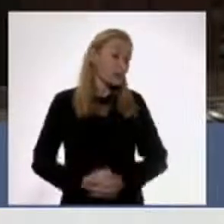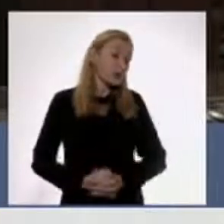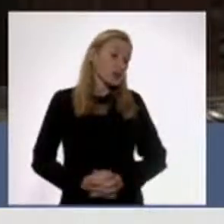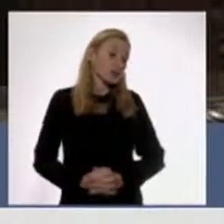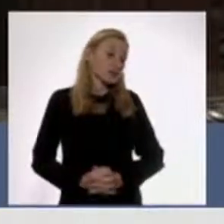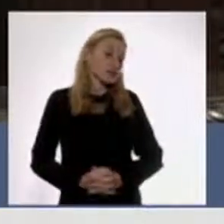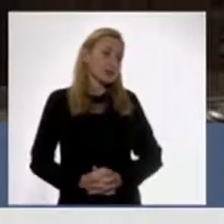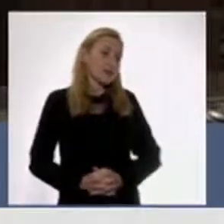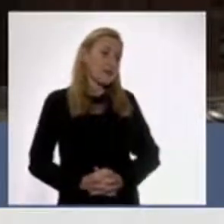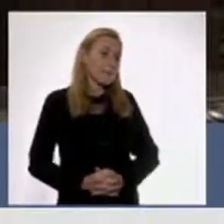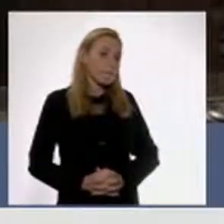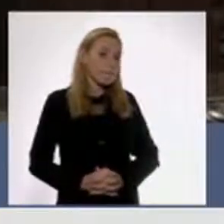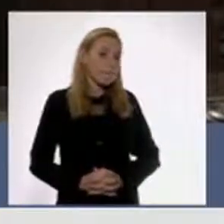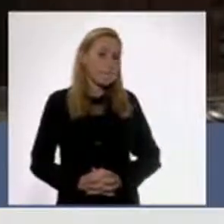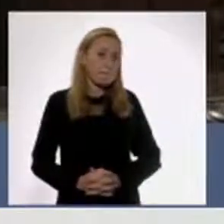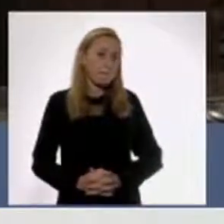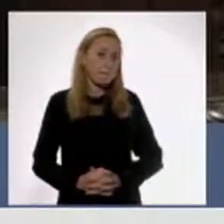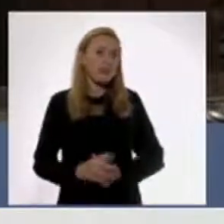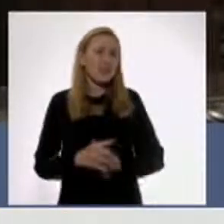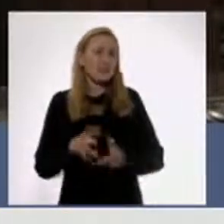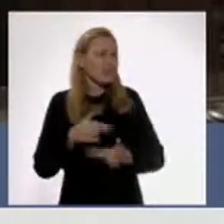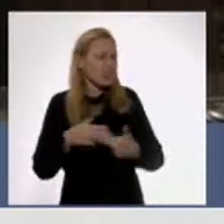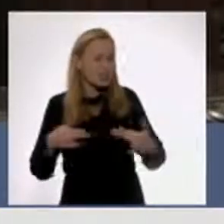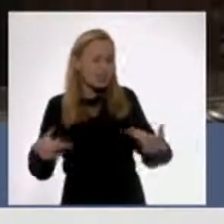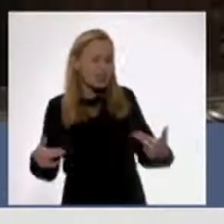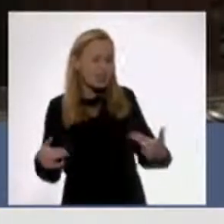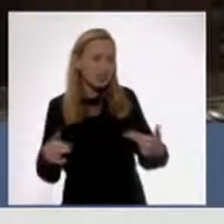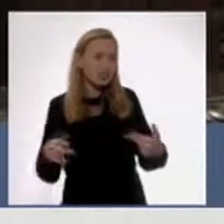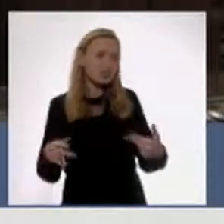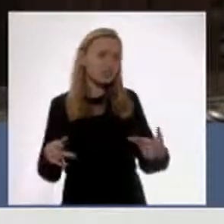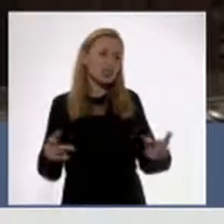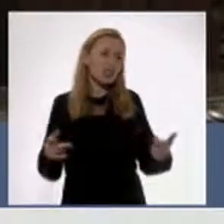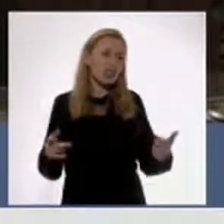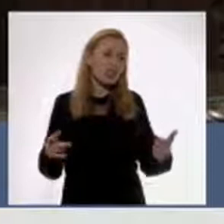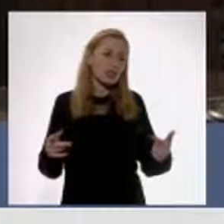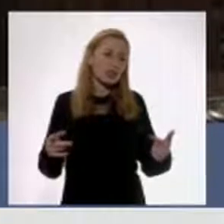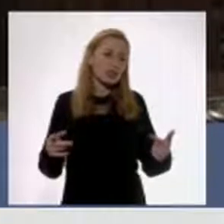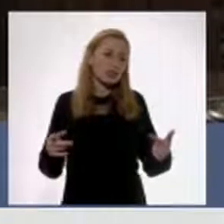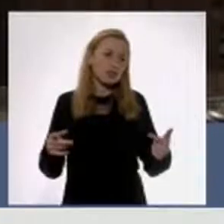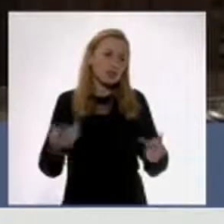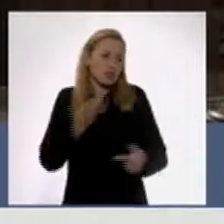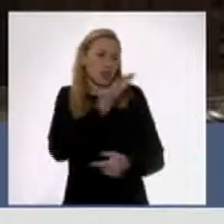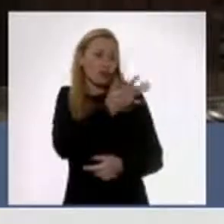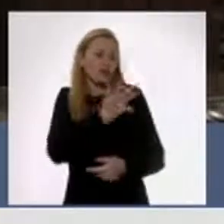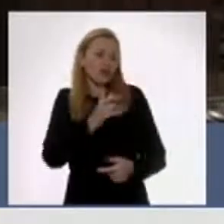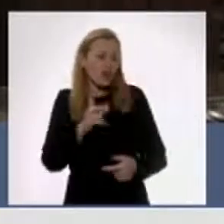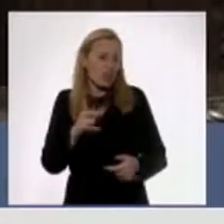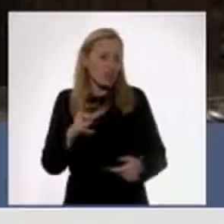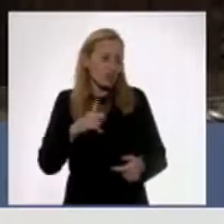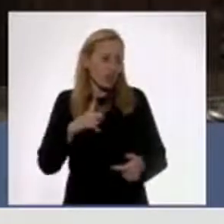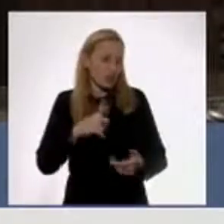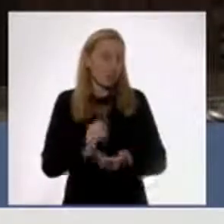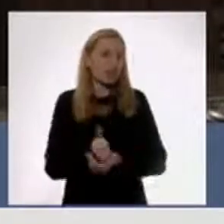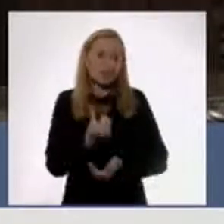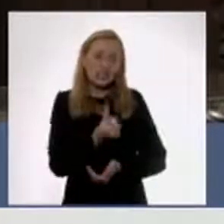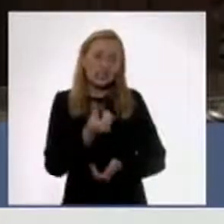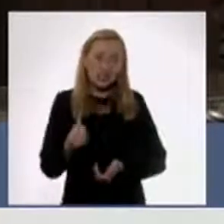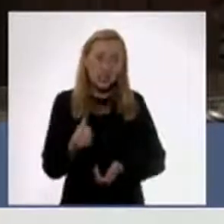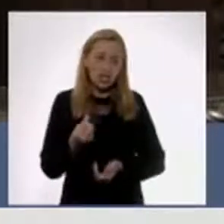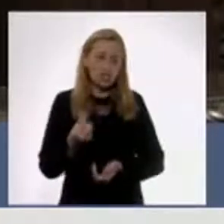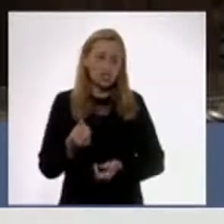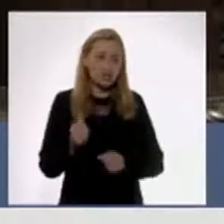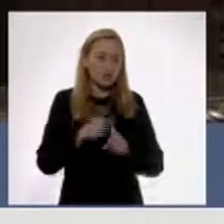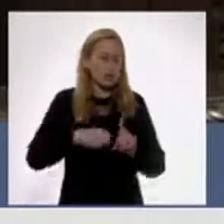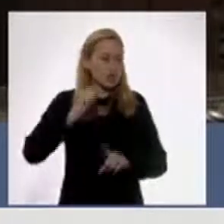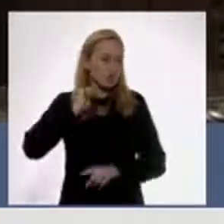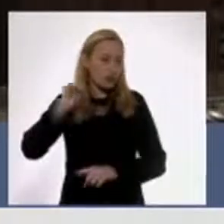e muitas das vezes isso é tratado como danos colaterais. No dia 16 de abril de